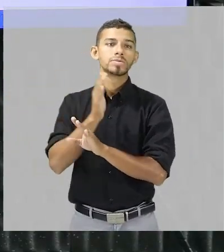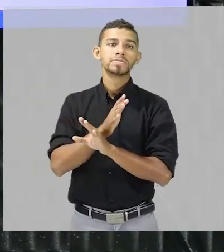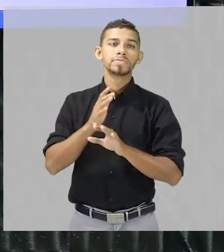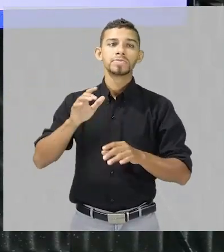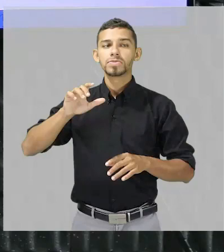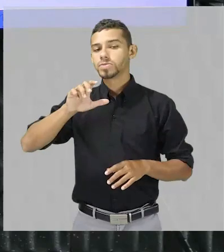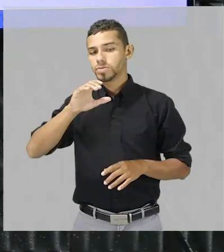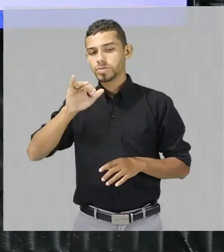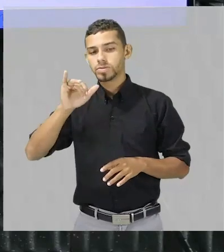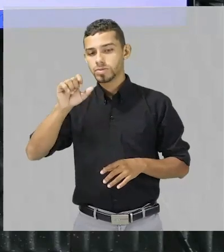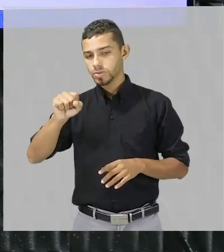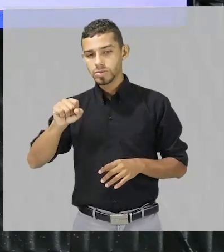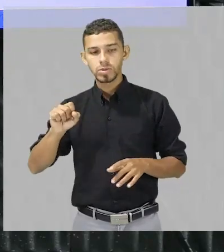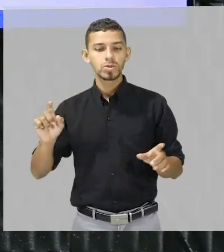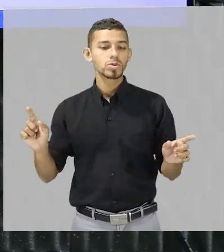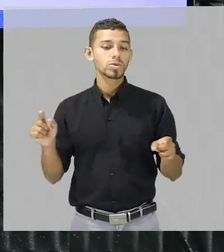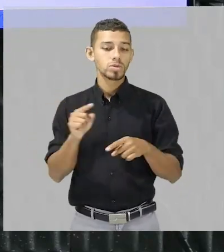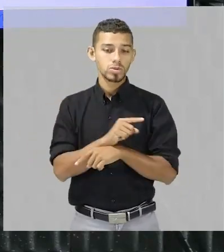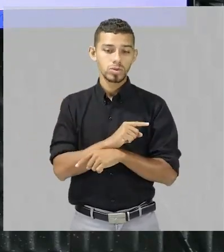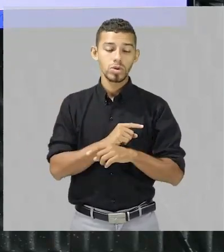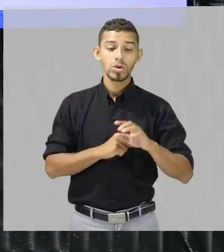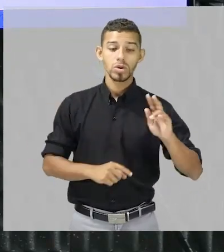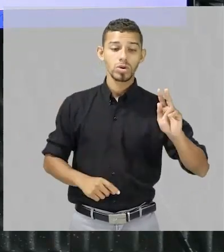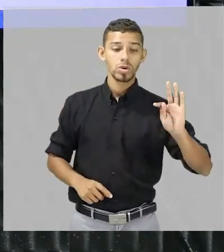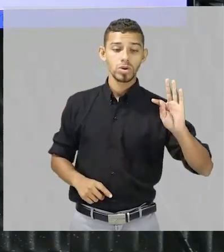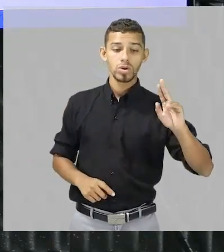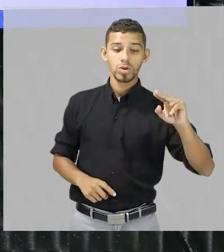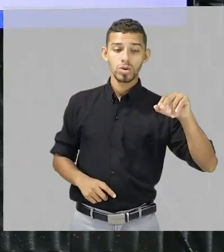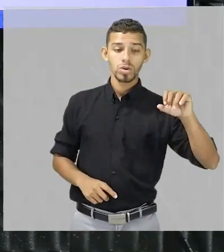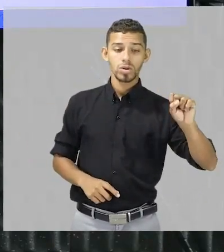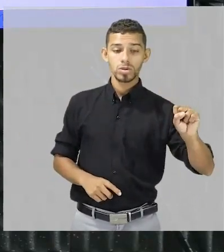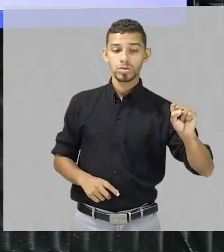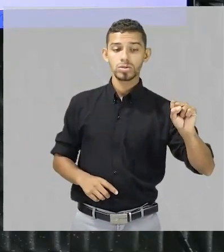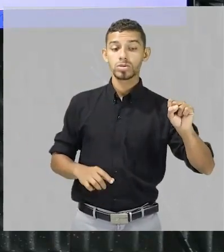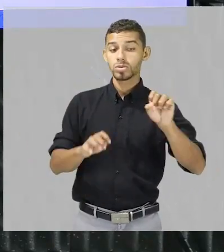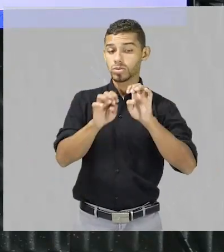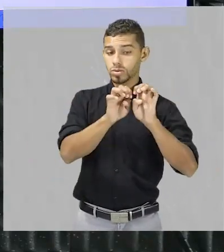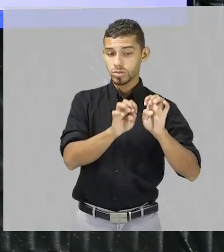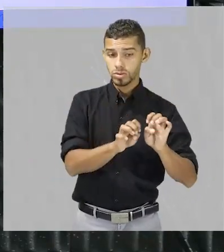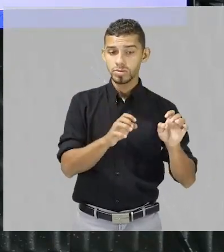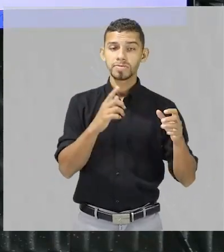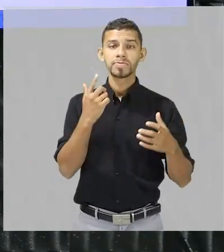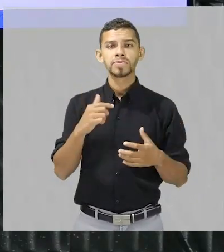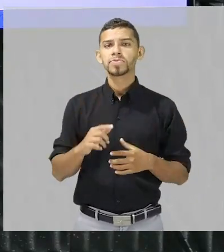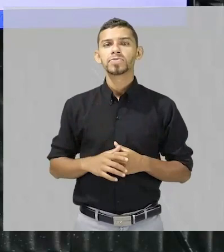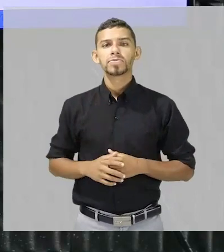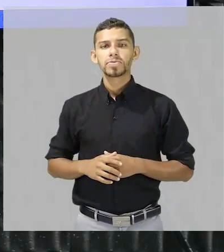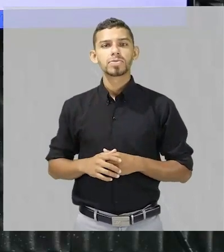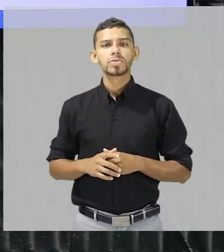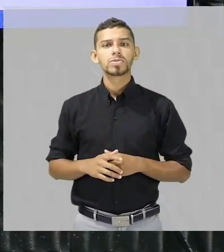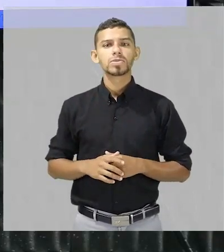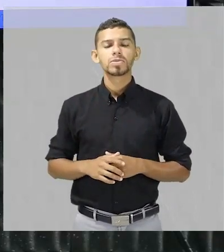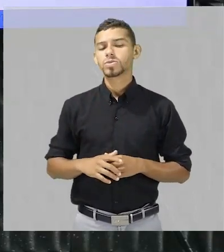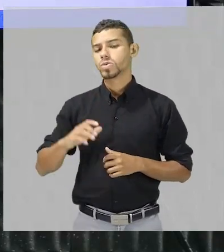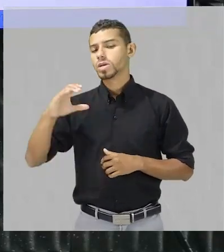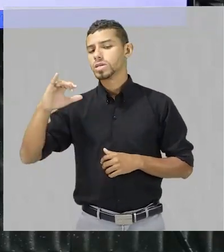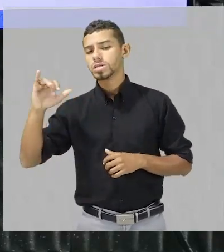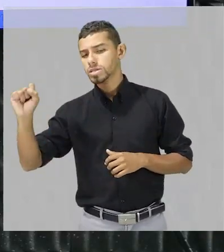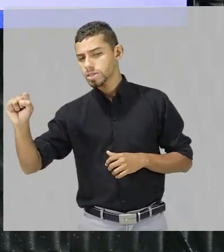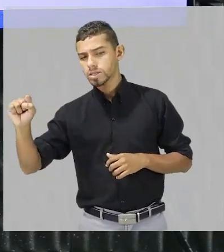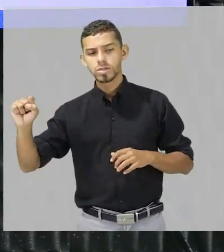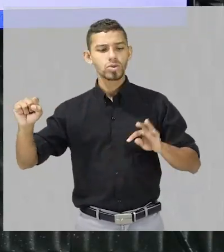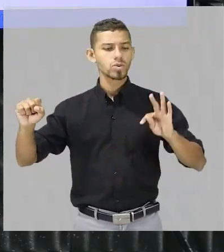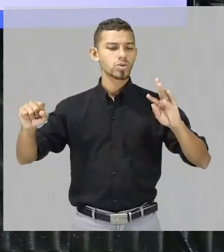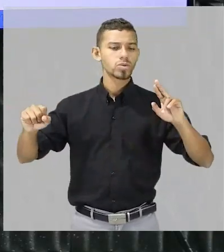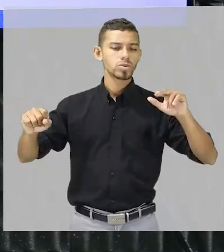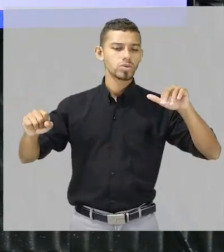estrutura cis, ou em lados opostos, estrutura trans, tá bom? Mas não é se ele é cis ou trans, e